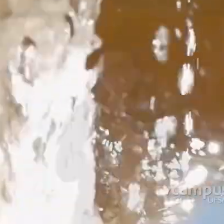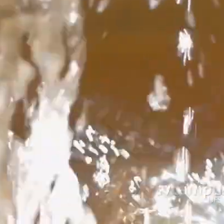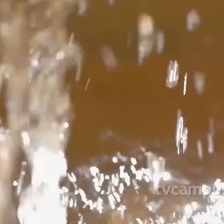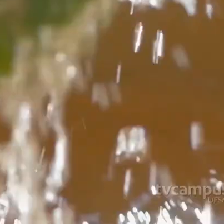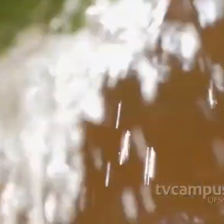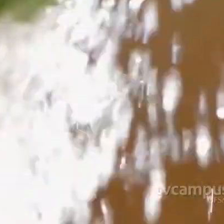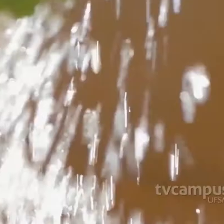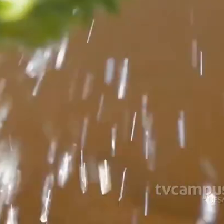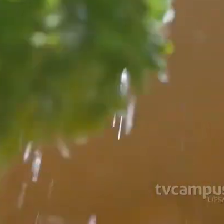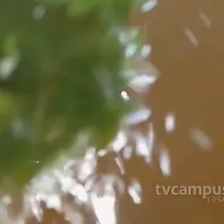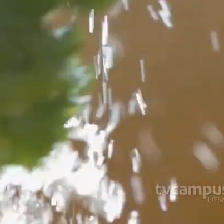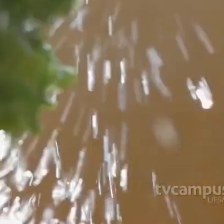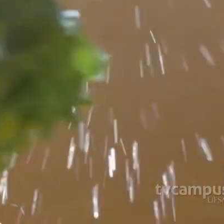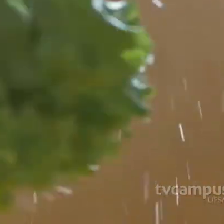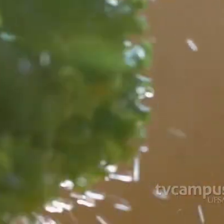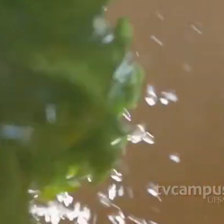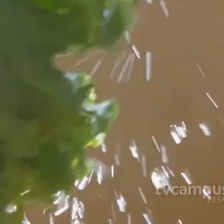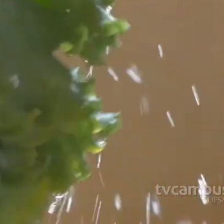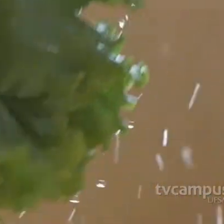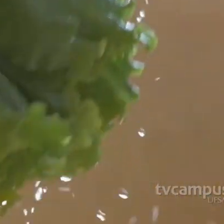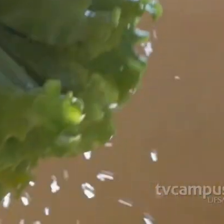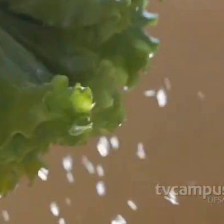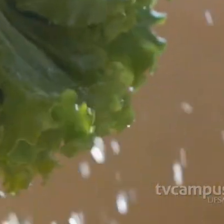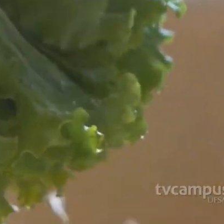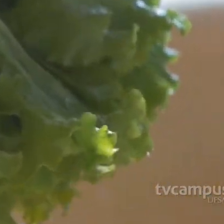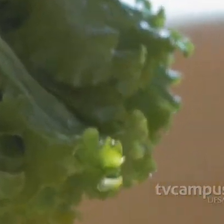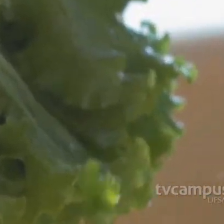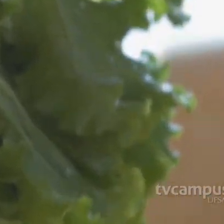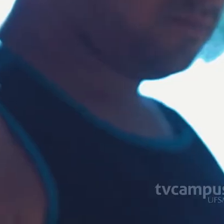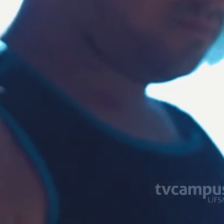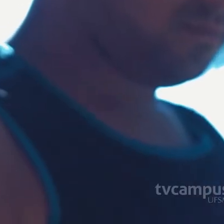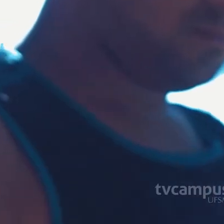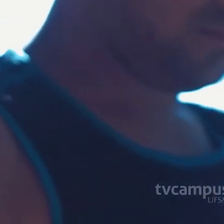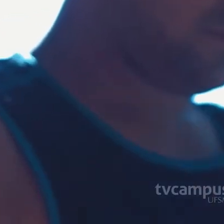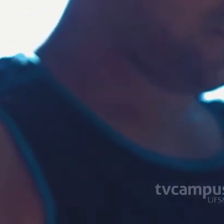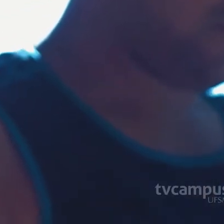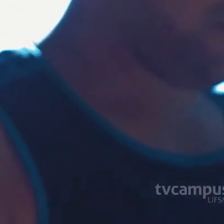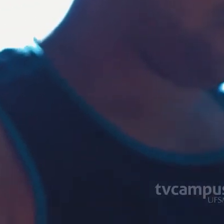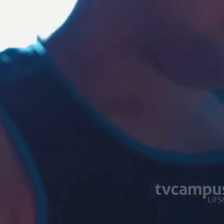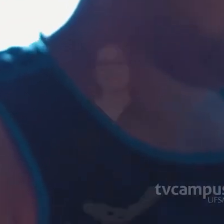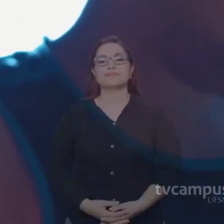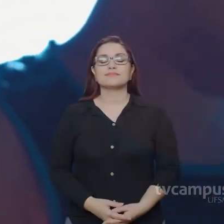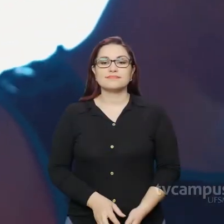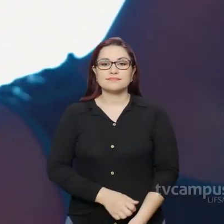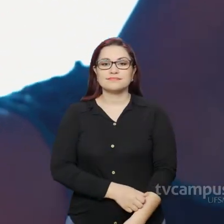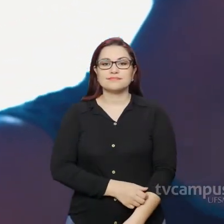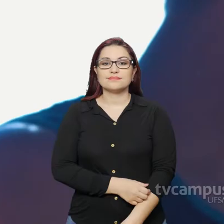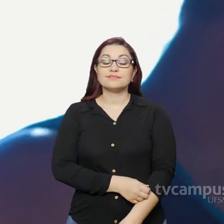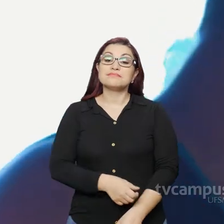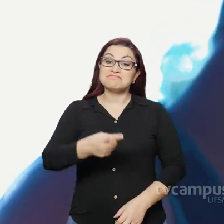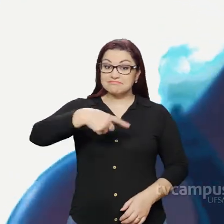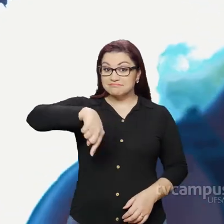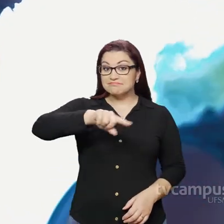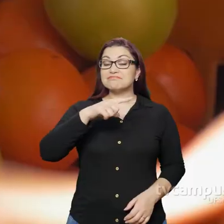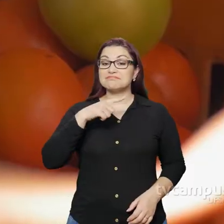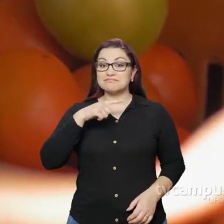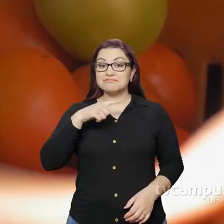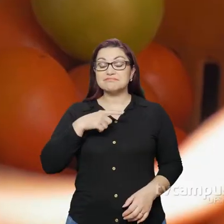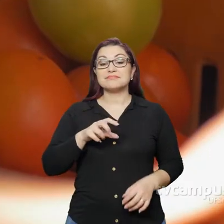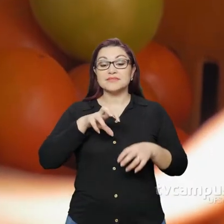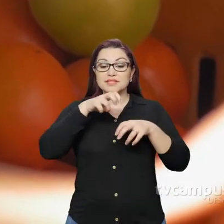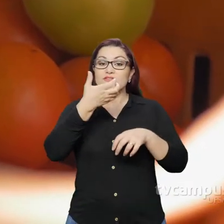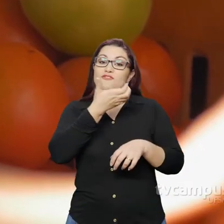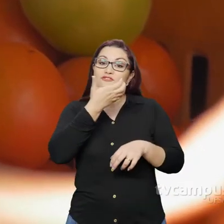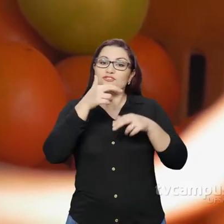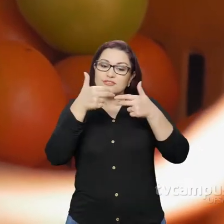tenham agrotóxico, que é o que faz bem para a saúde. A gente tem as frutas,